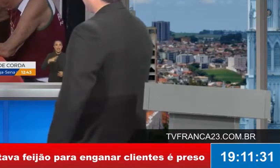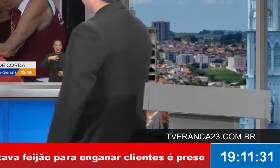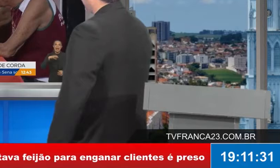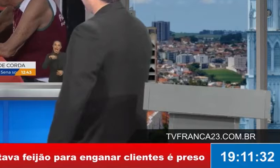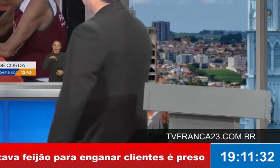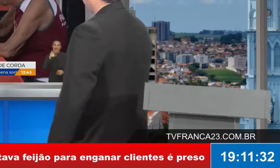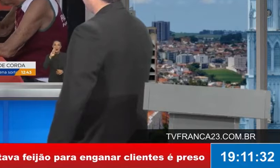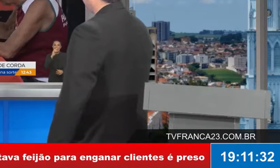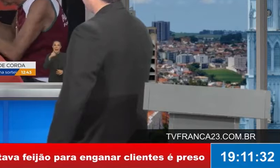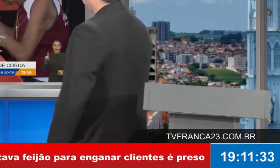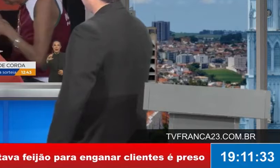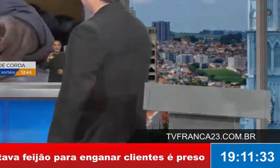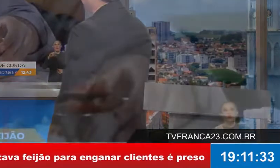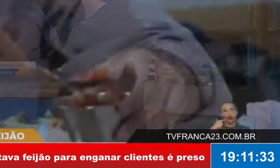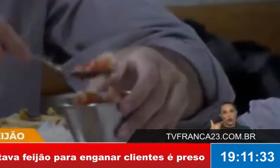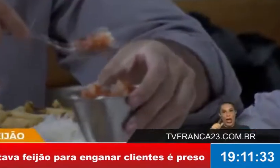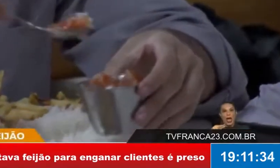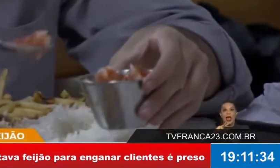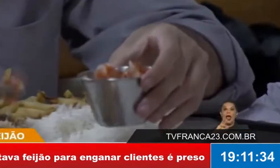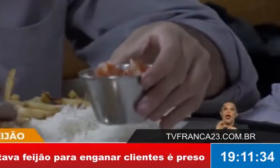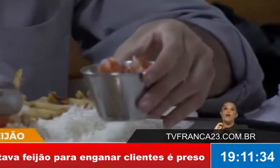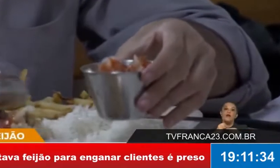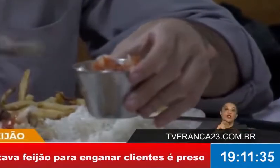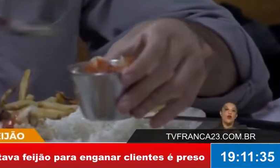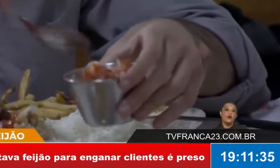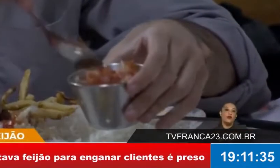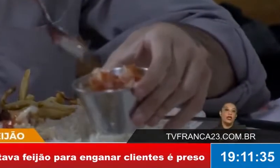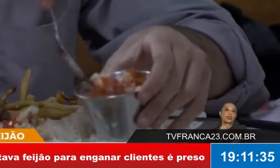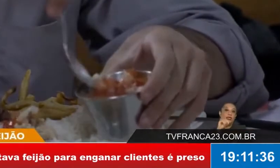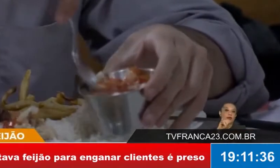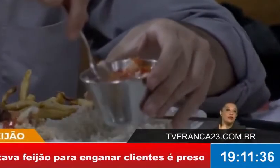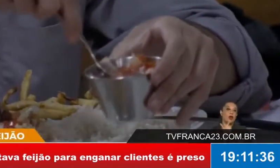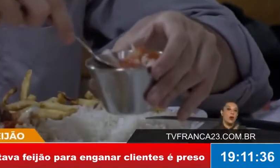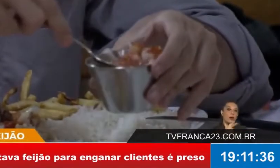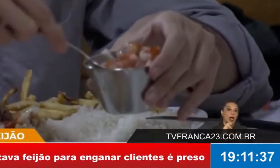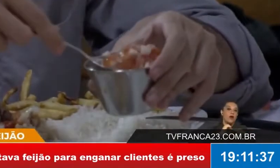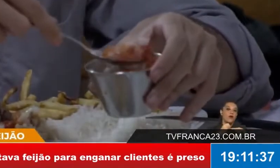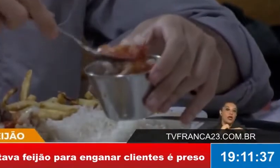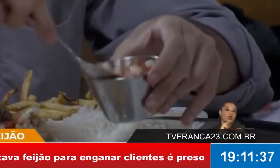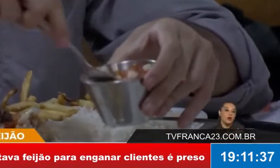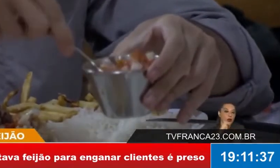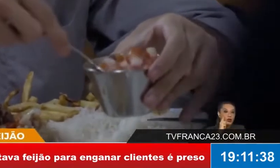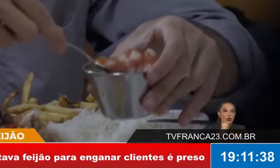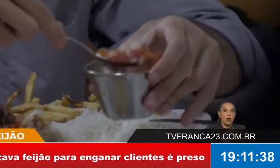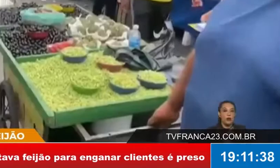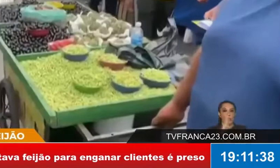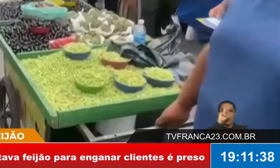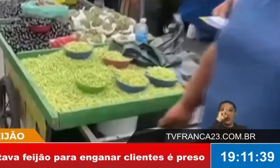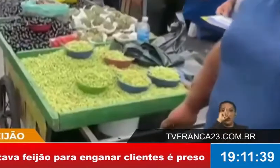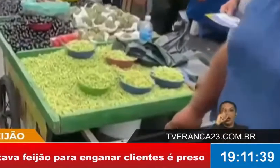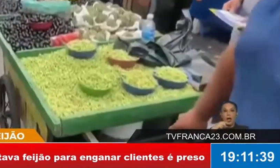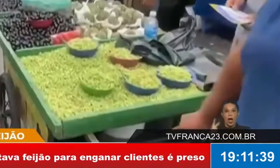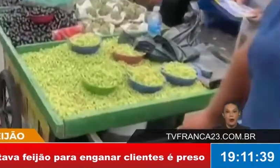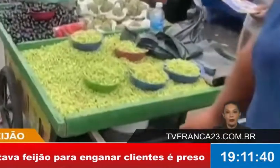dois é feito com feijão verde. Mas e se você sai para comprar esse tipo de feijão e descobre que foi enganado? Foi o